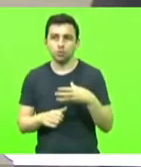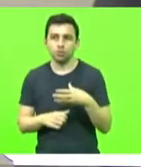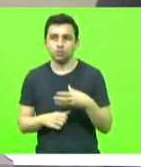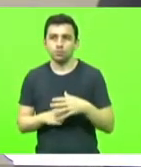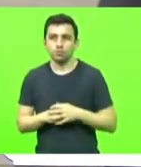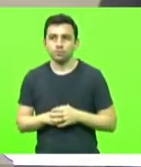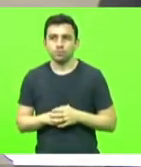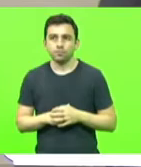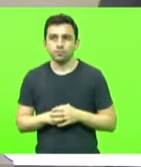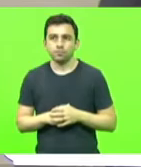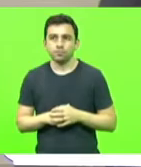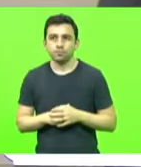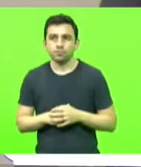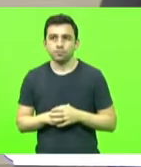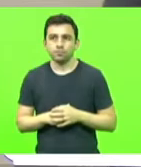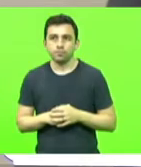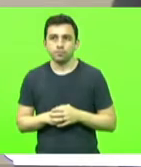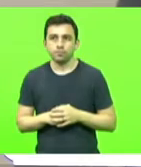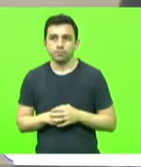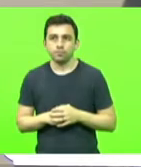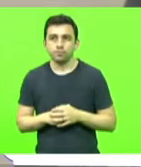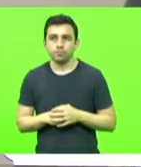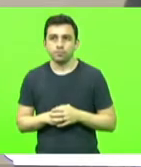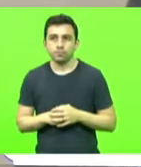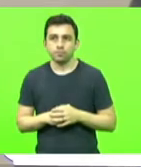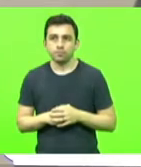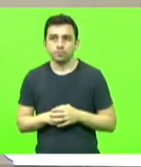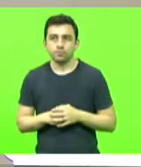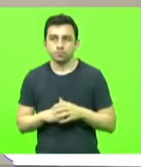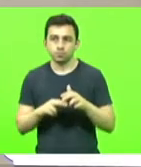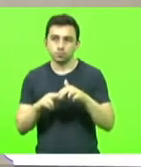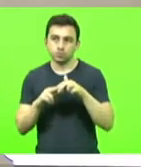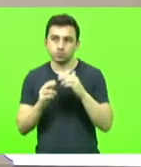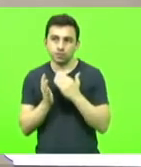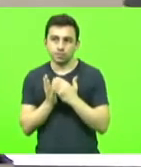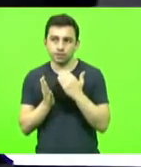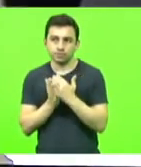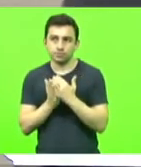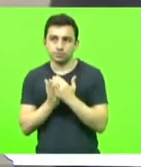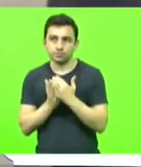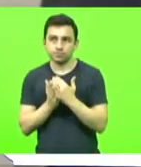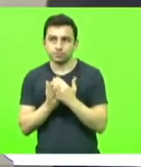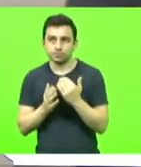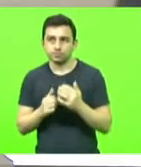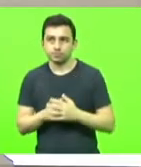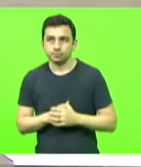a pauta. Pauta. Perfeito. E entrou em extra pauta. Ok, presidente. Obrigado.